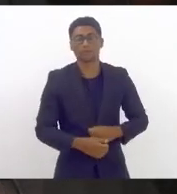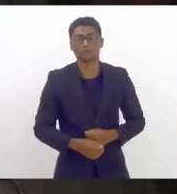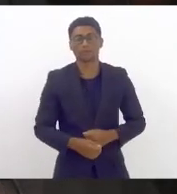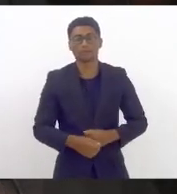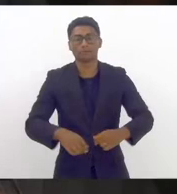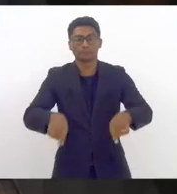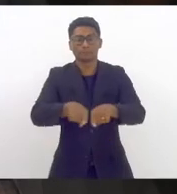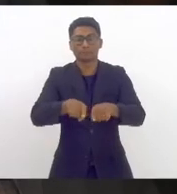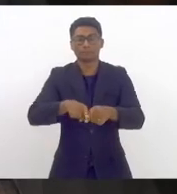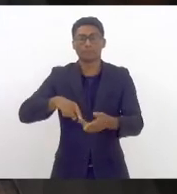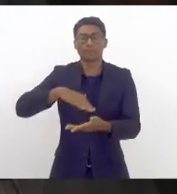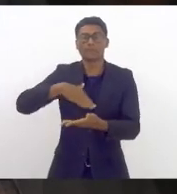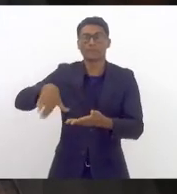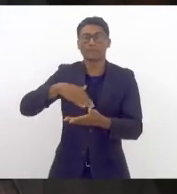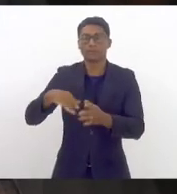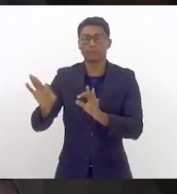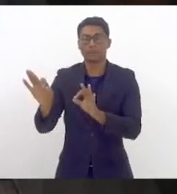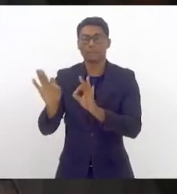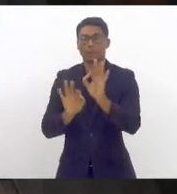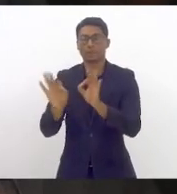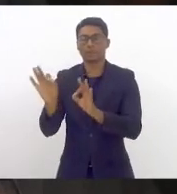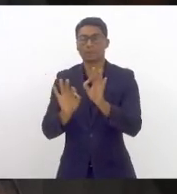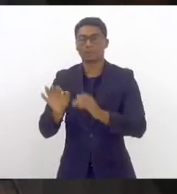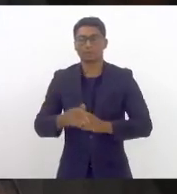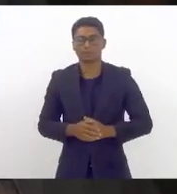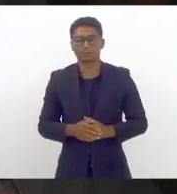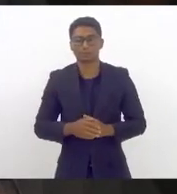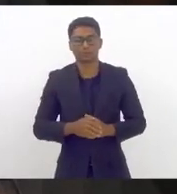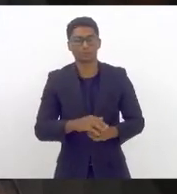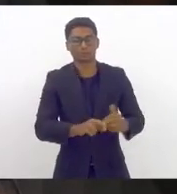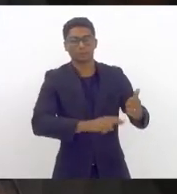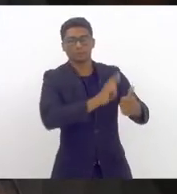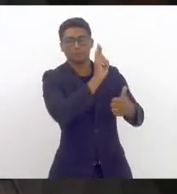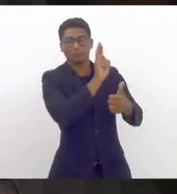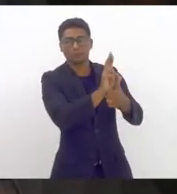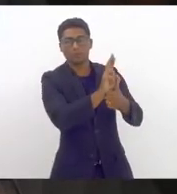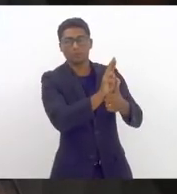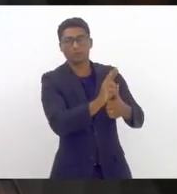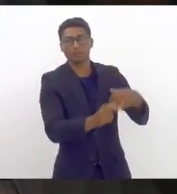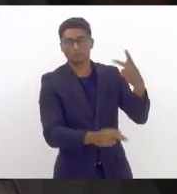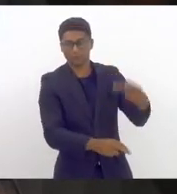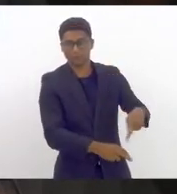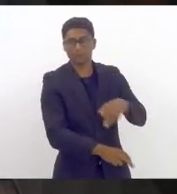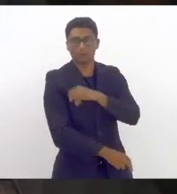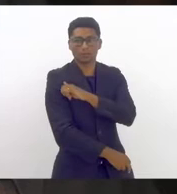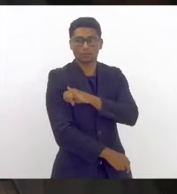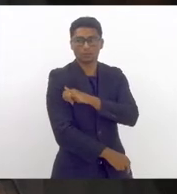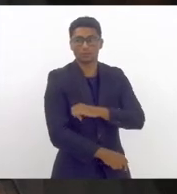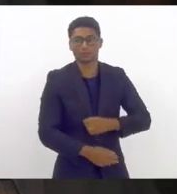de planejamento da Procuradoria Geral do Estado